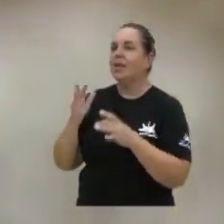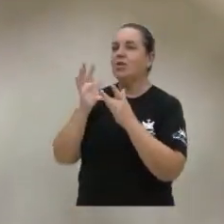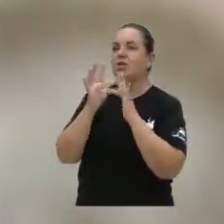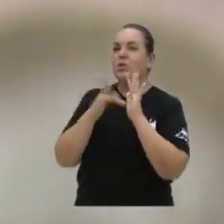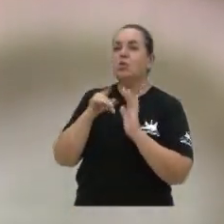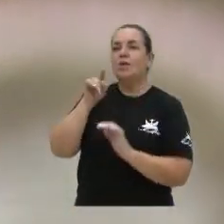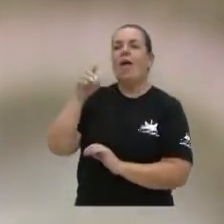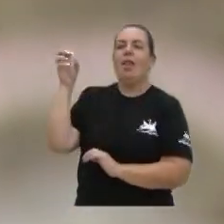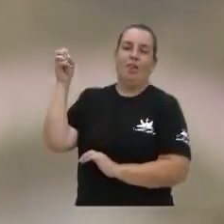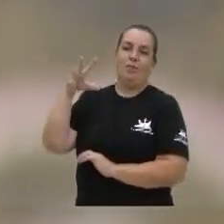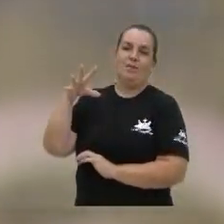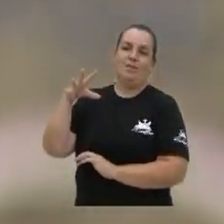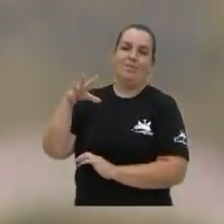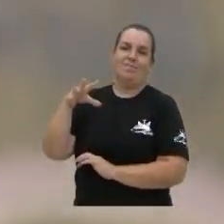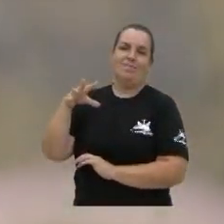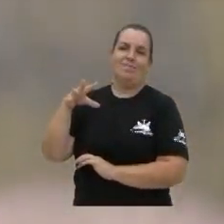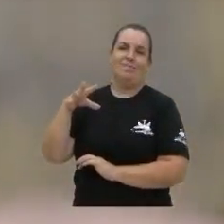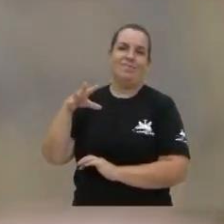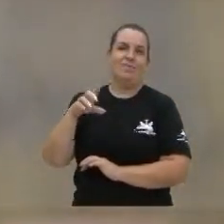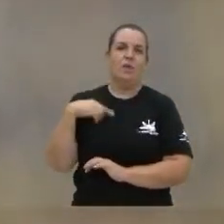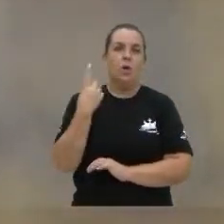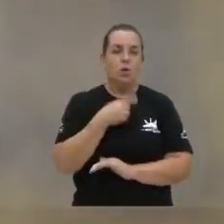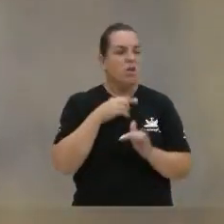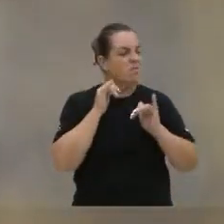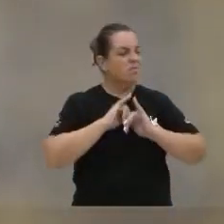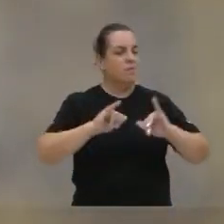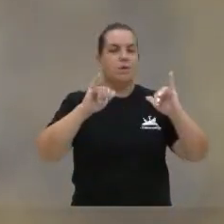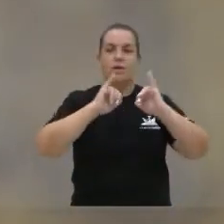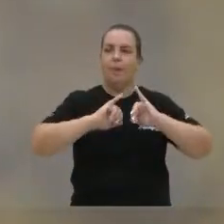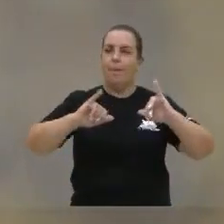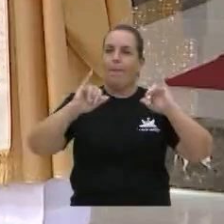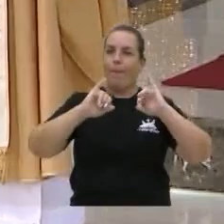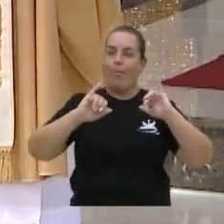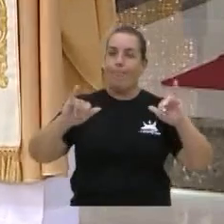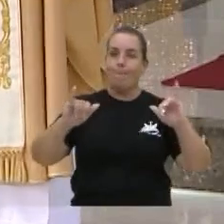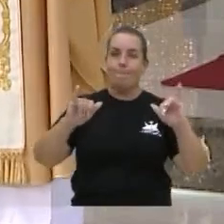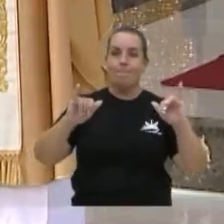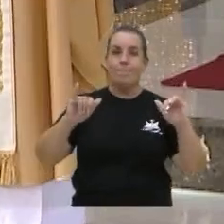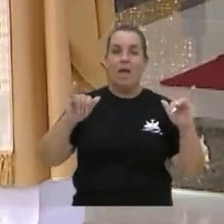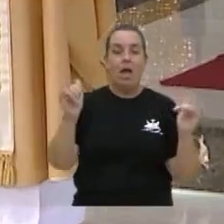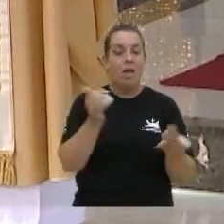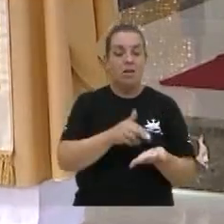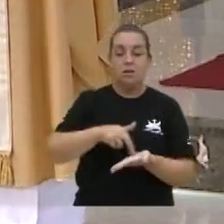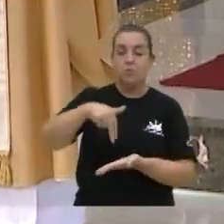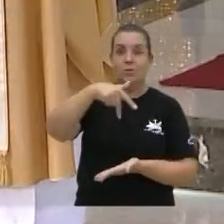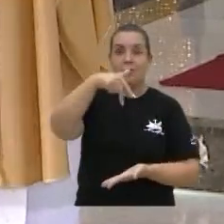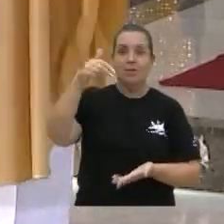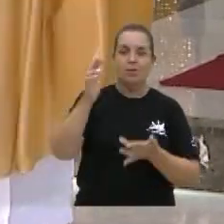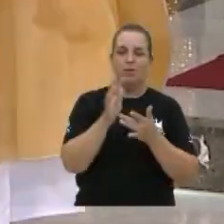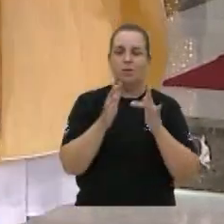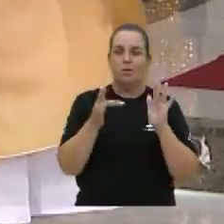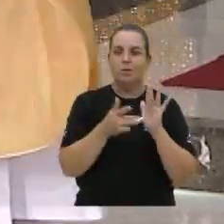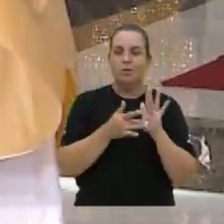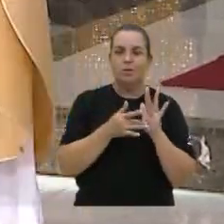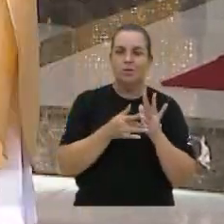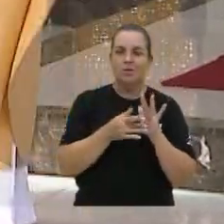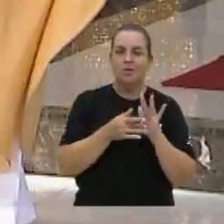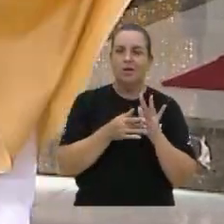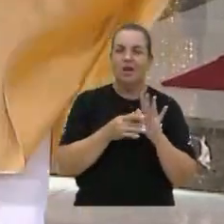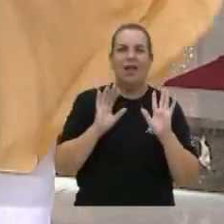luz. Quando nós proclamamos a Páscoa do Senhor, as